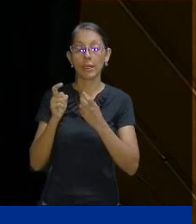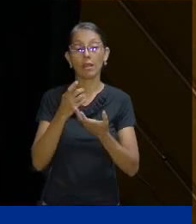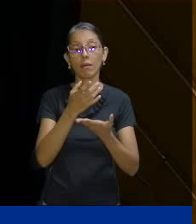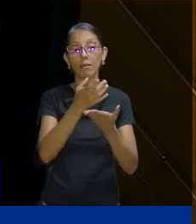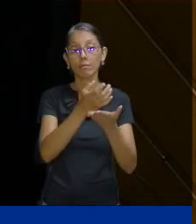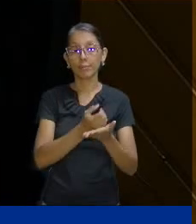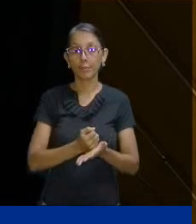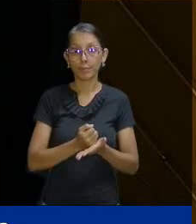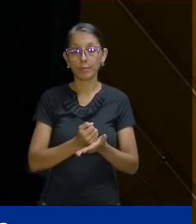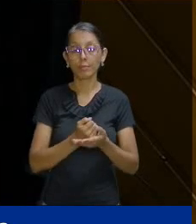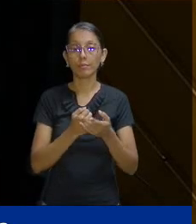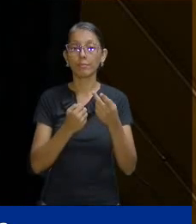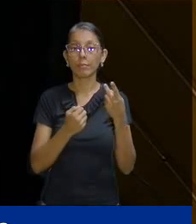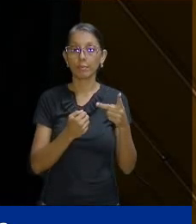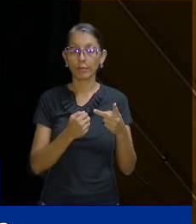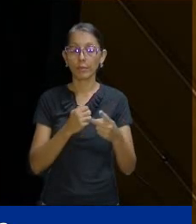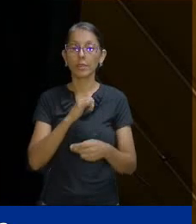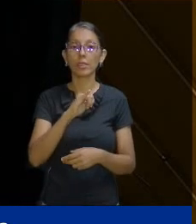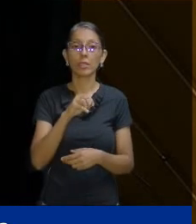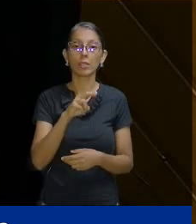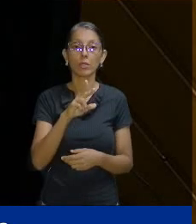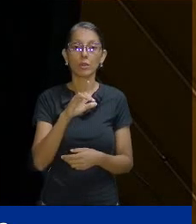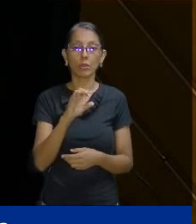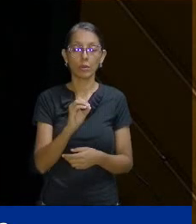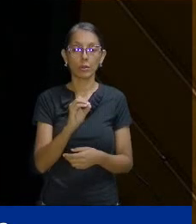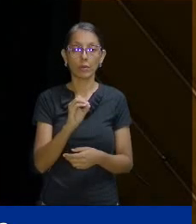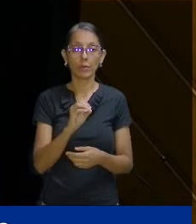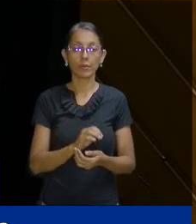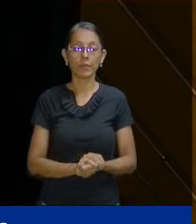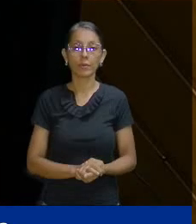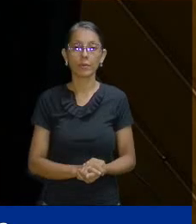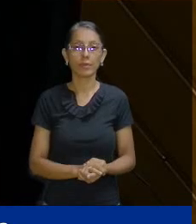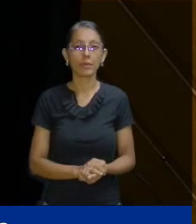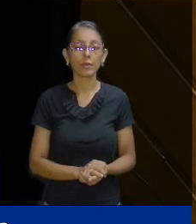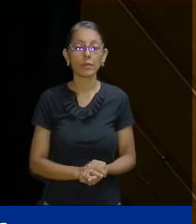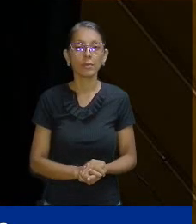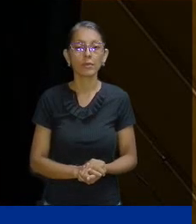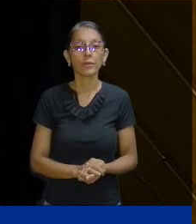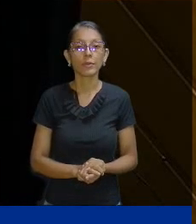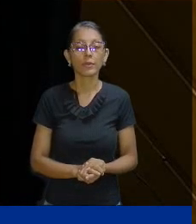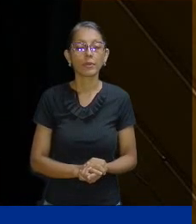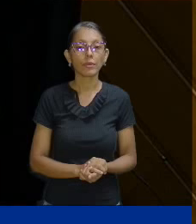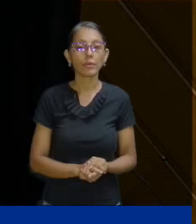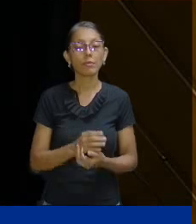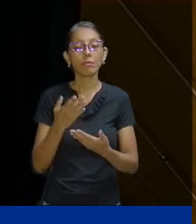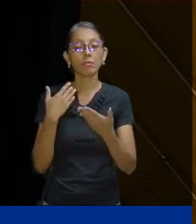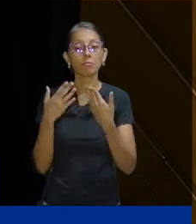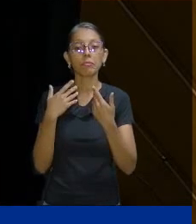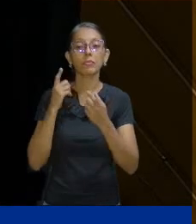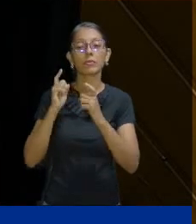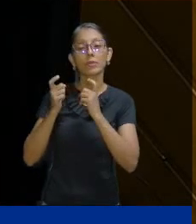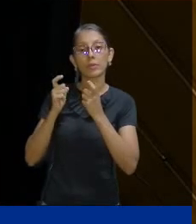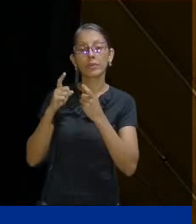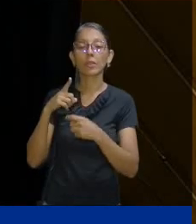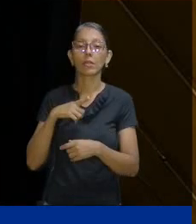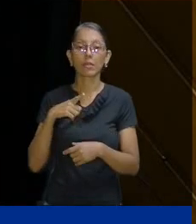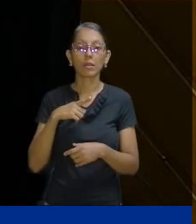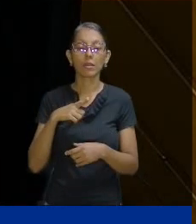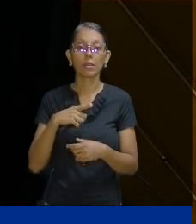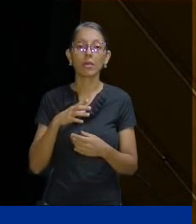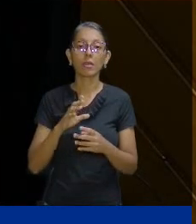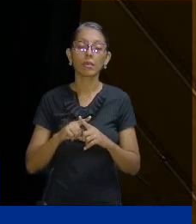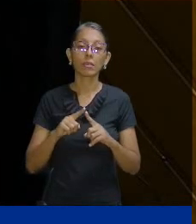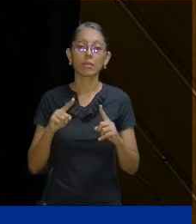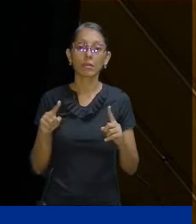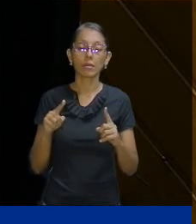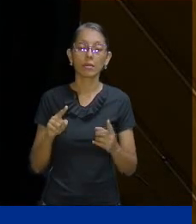de seu celular, sem a integralidade dos registros, ou a devida ratificação em juízo sobre o crivo do contraditório